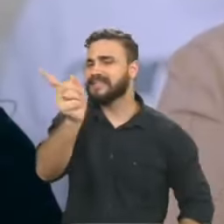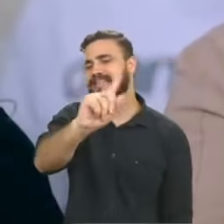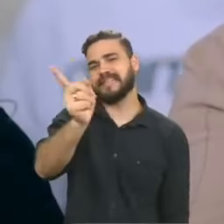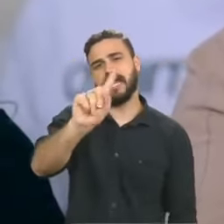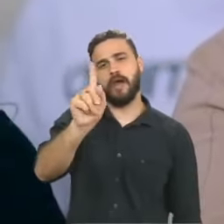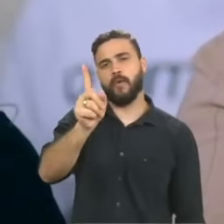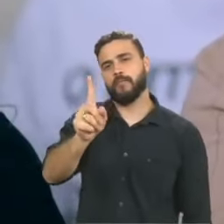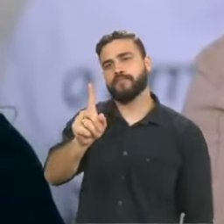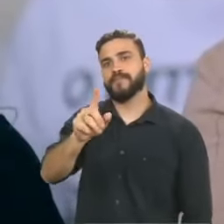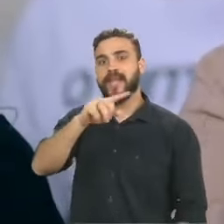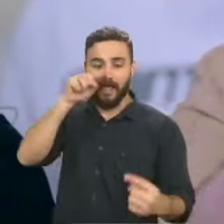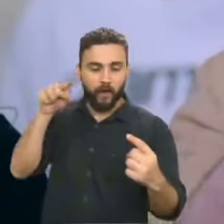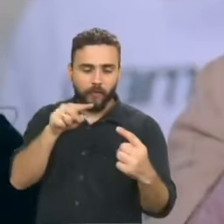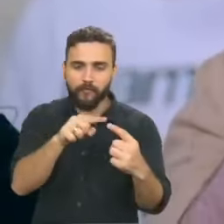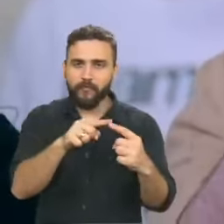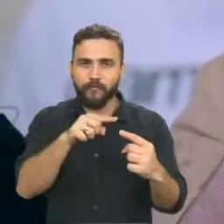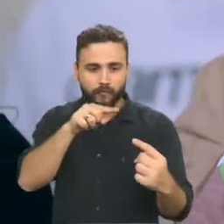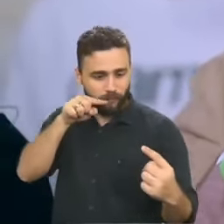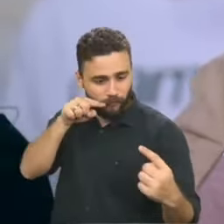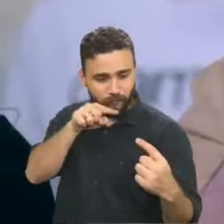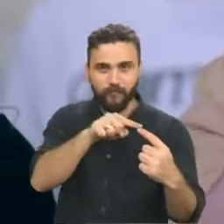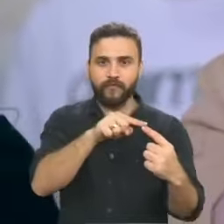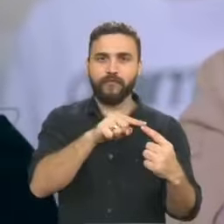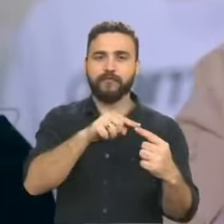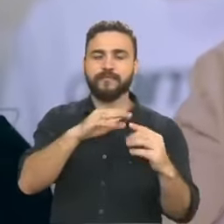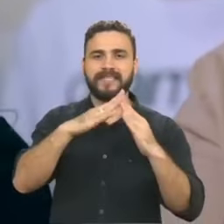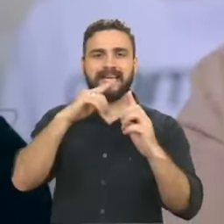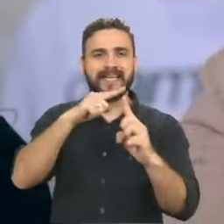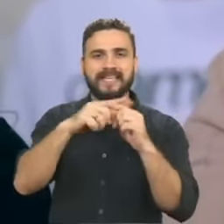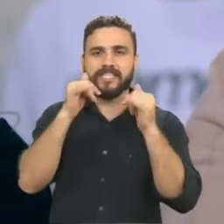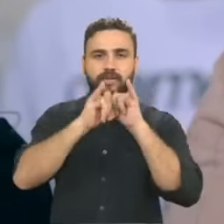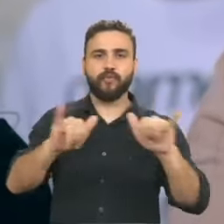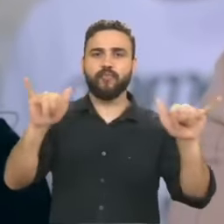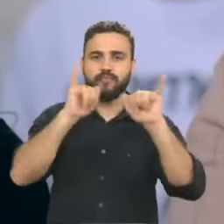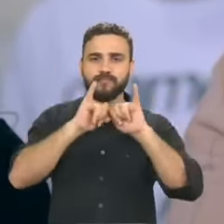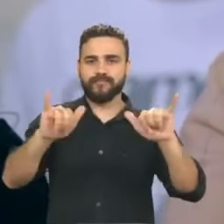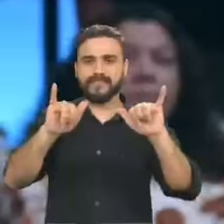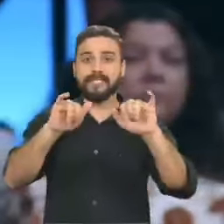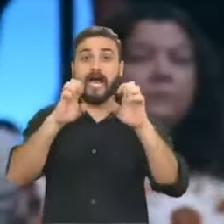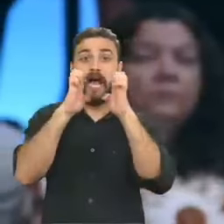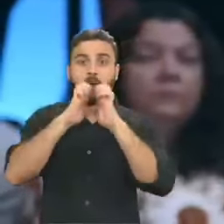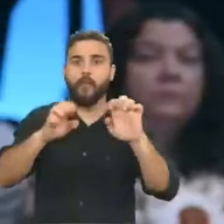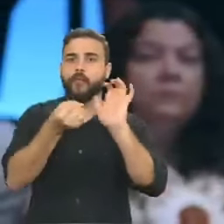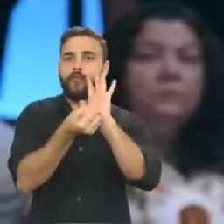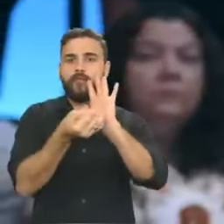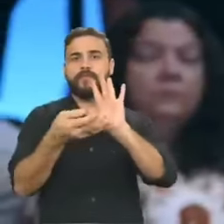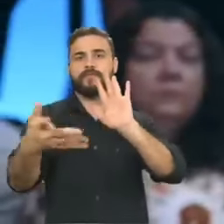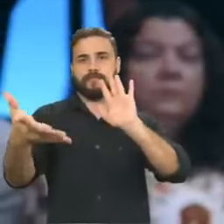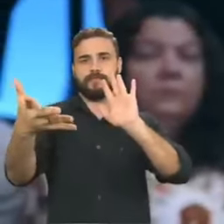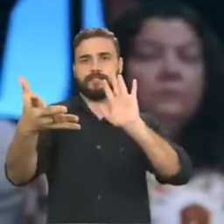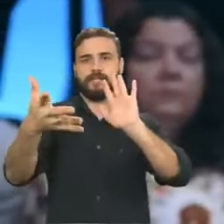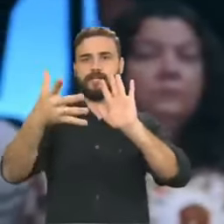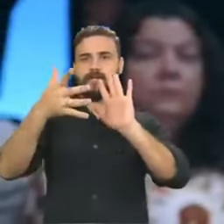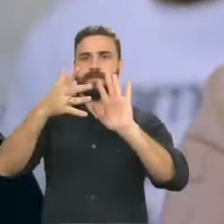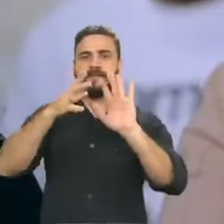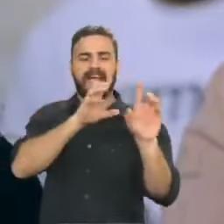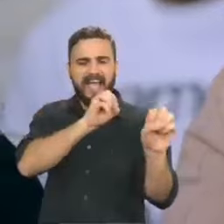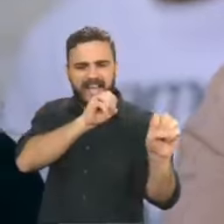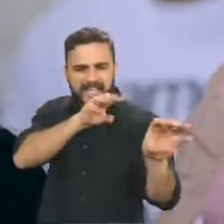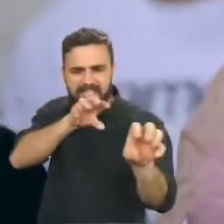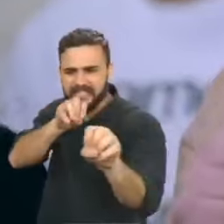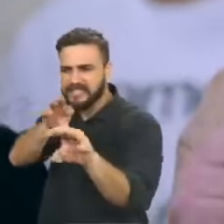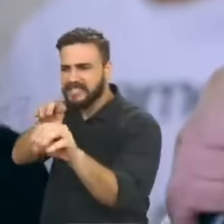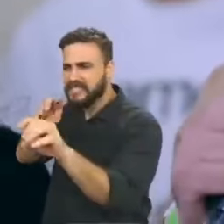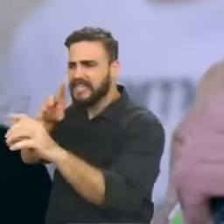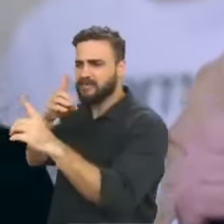o principal foco não é esse. Vão por todo mundo, anunciando o evangelho, em Marcos está escrito, façam discípulos de todas as nações.